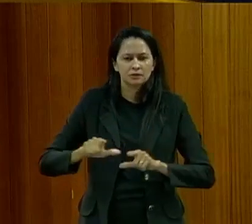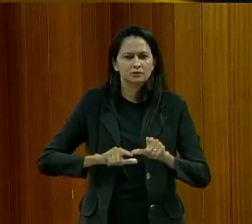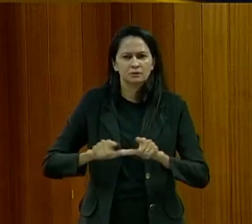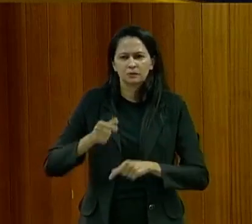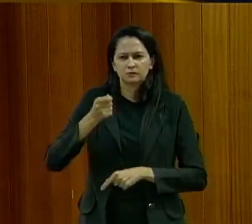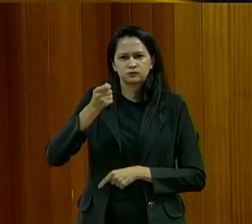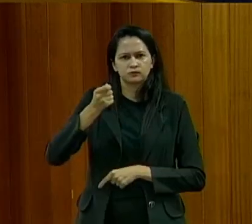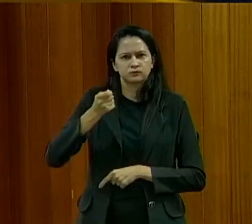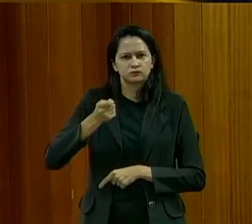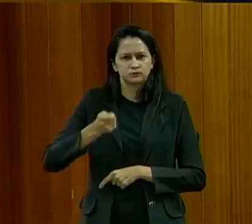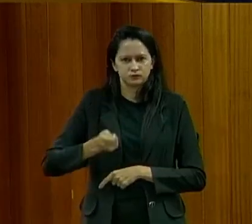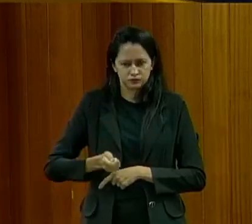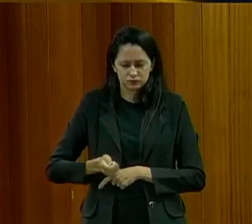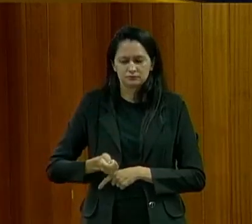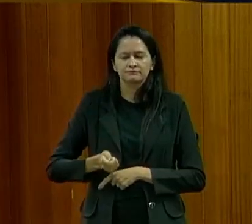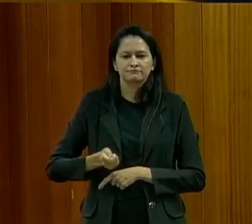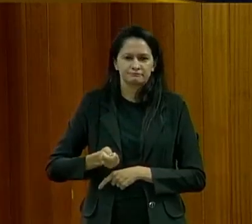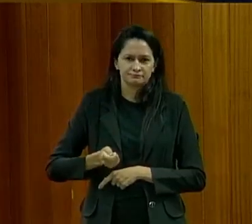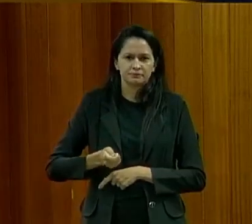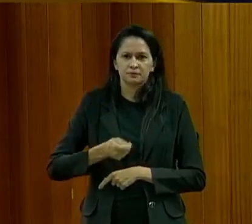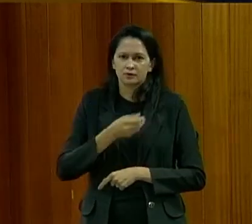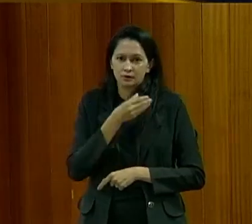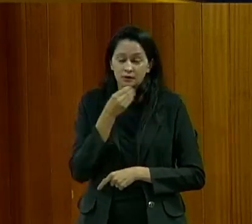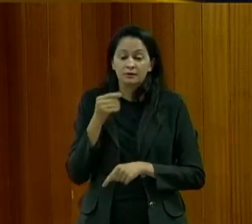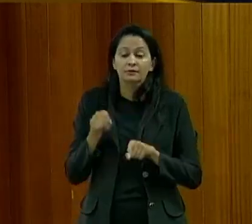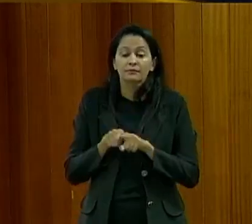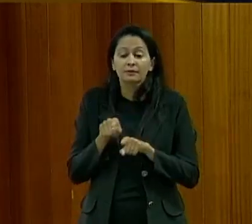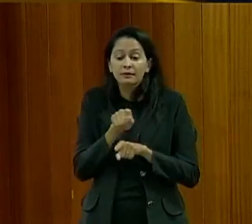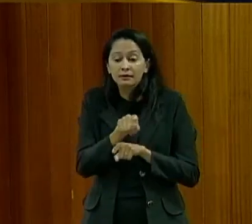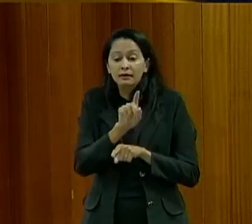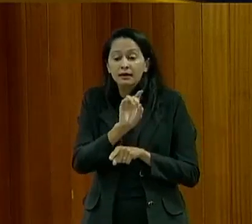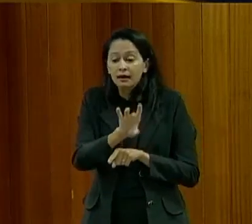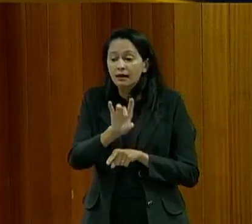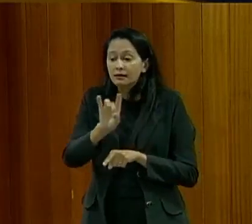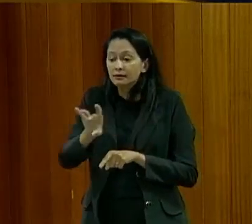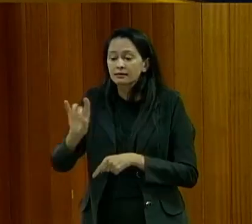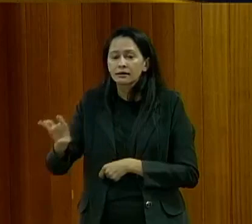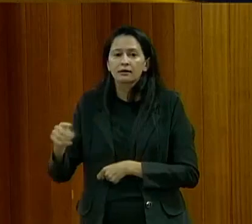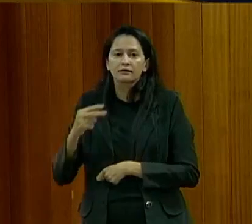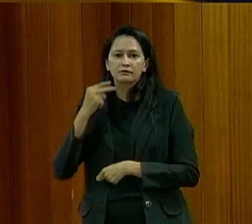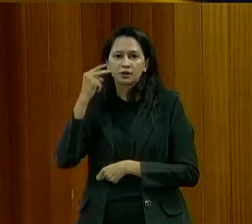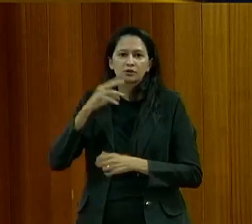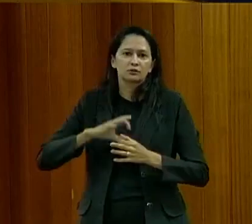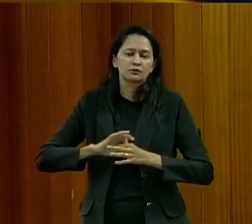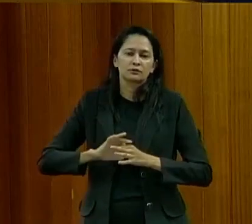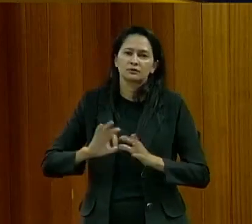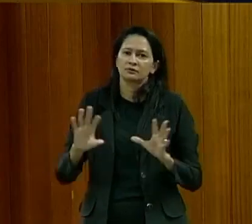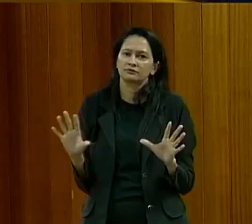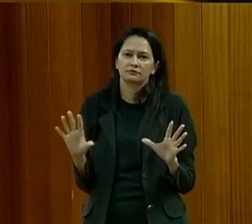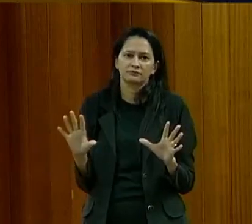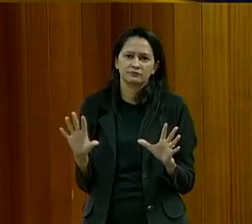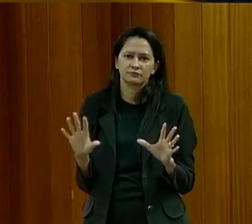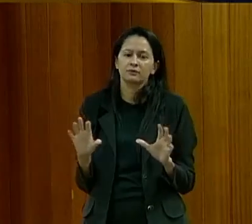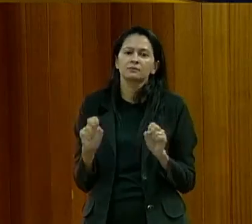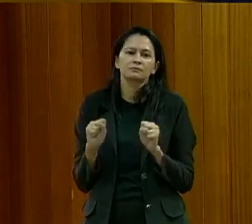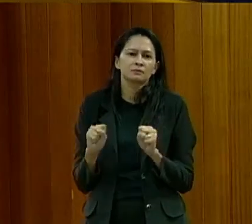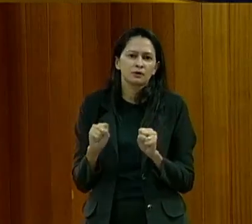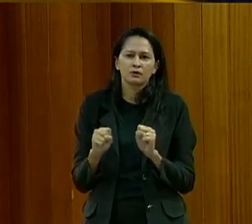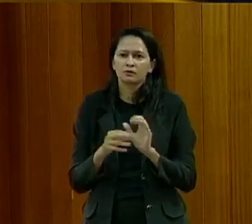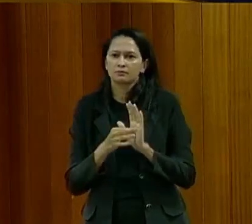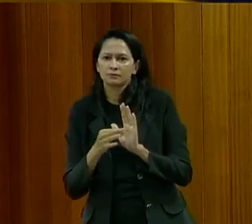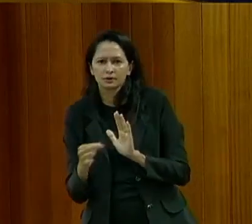pela natureza da sociedade, a todos os vereadores, atende pedido de todos os membros dessa casa. Em